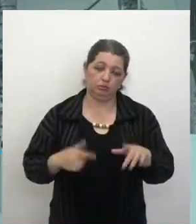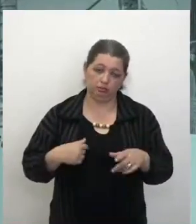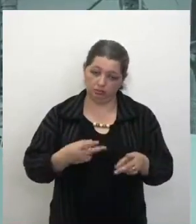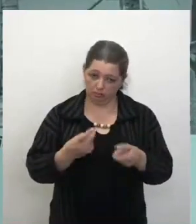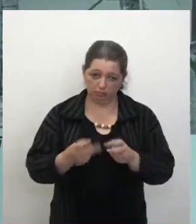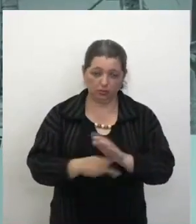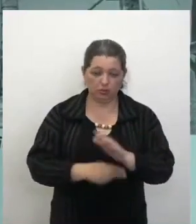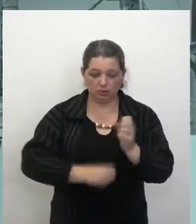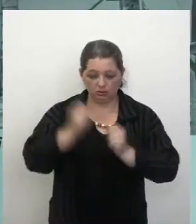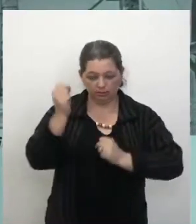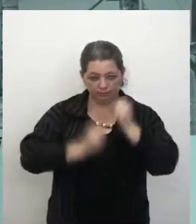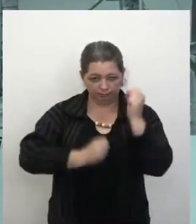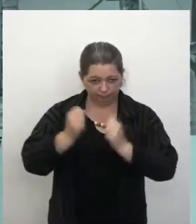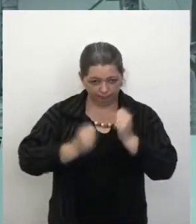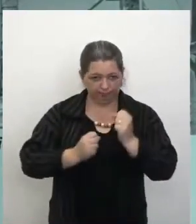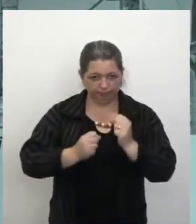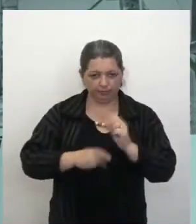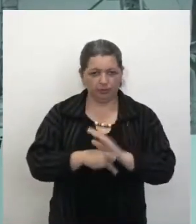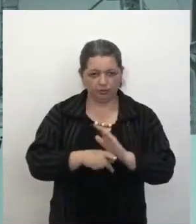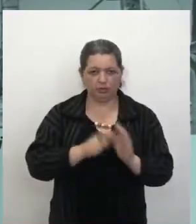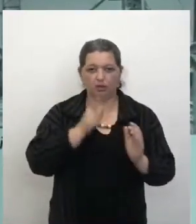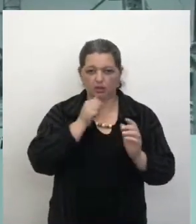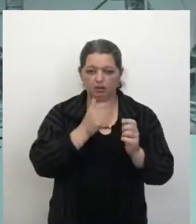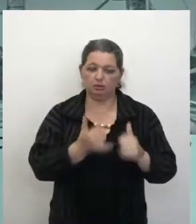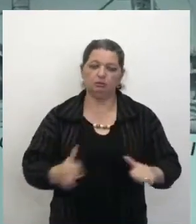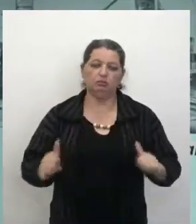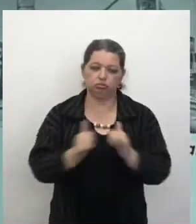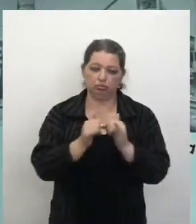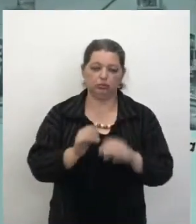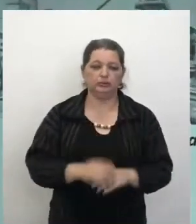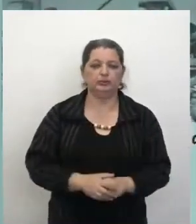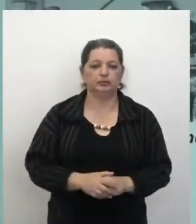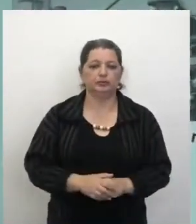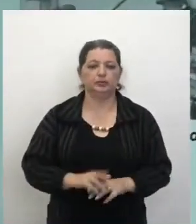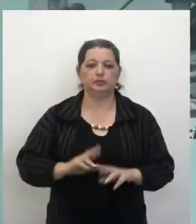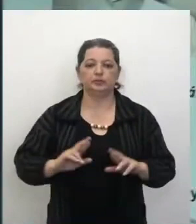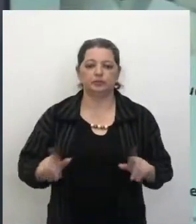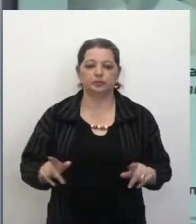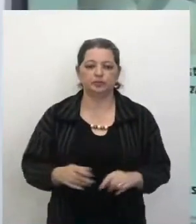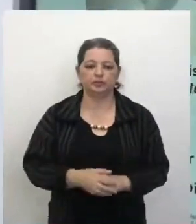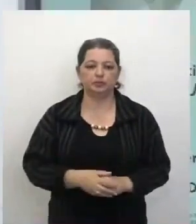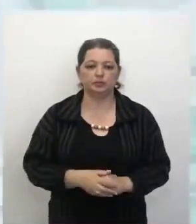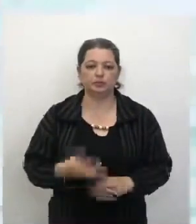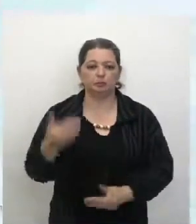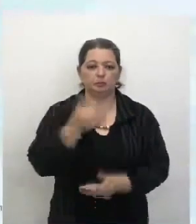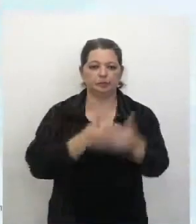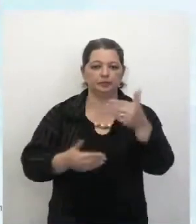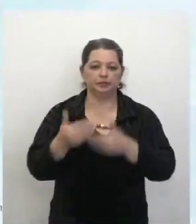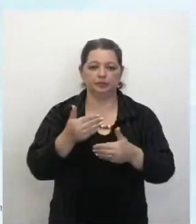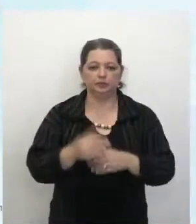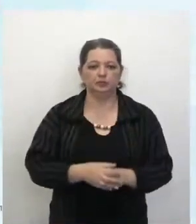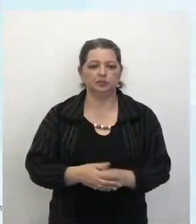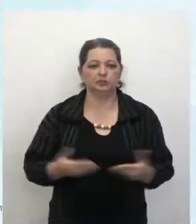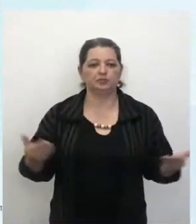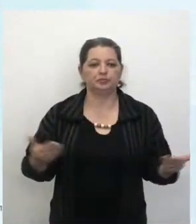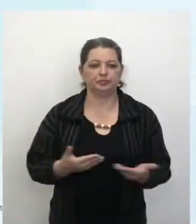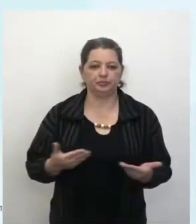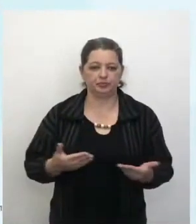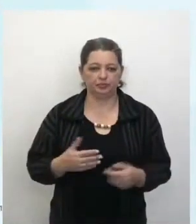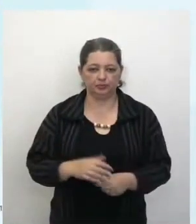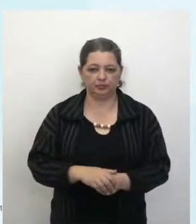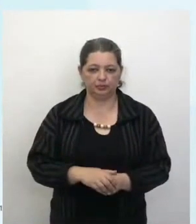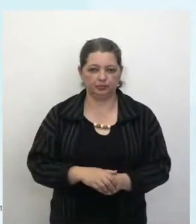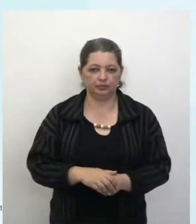Siderúrgica nacional e a Vale do Rio Doce Já não são mais estatais vamos trocar o led vamos trocar o led Vamos falar agora de